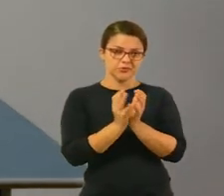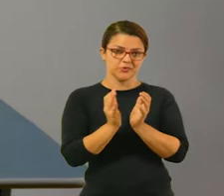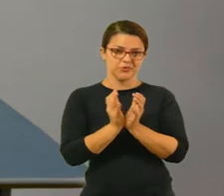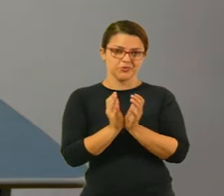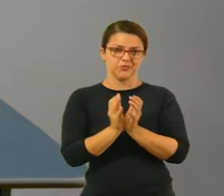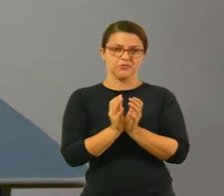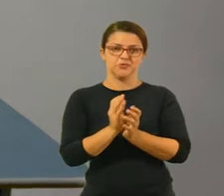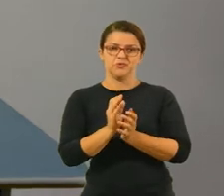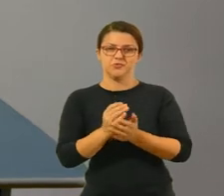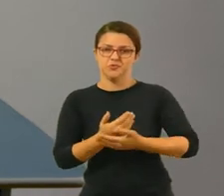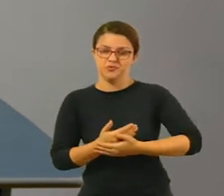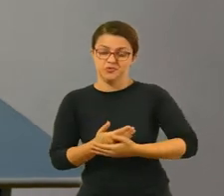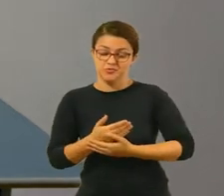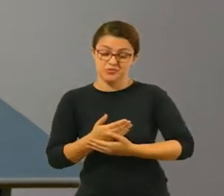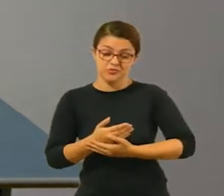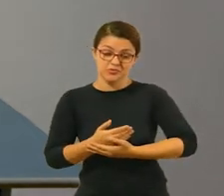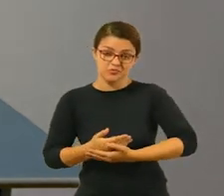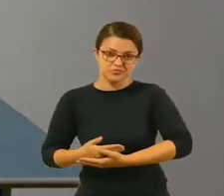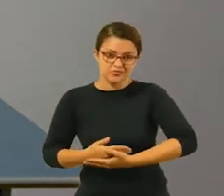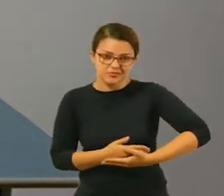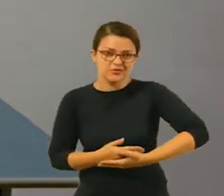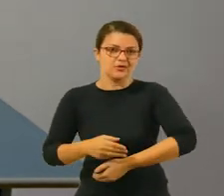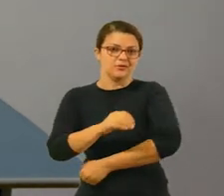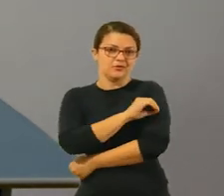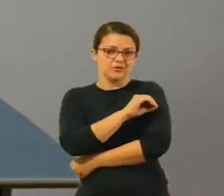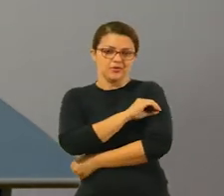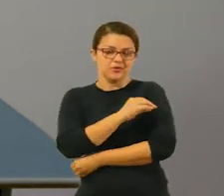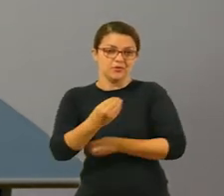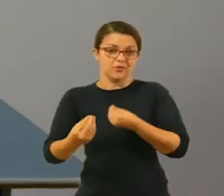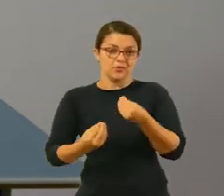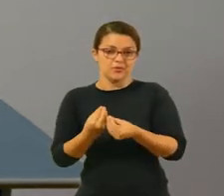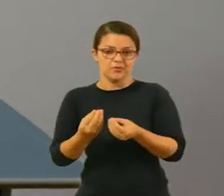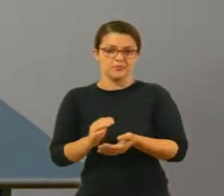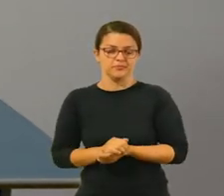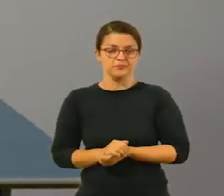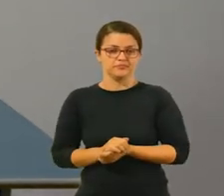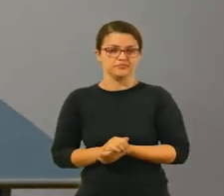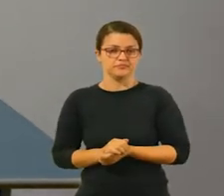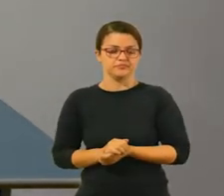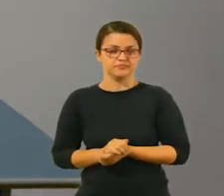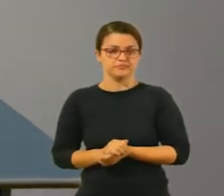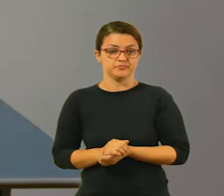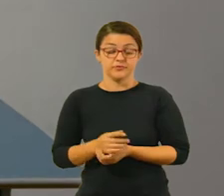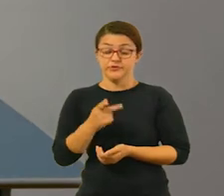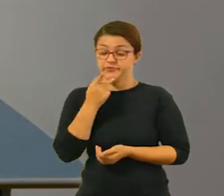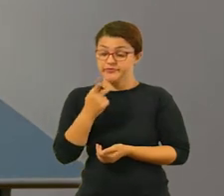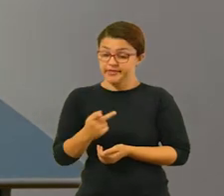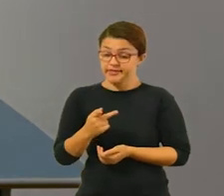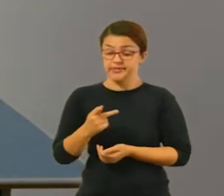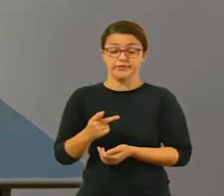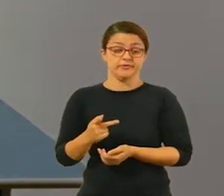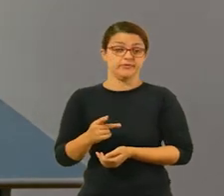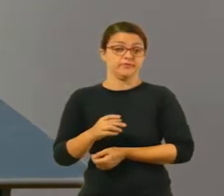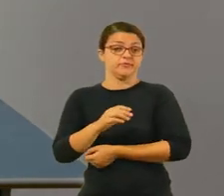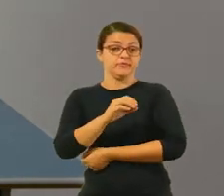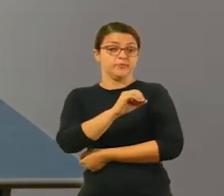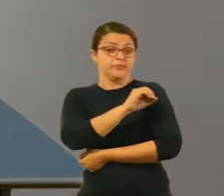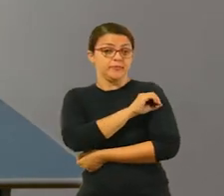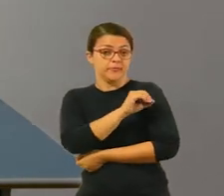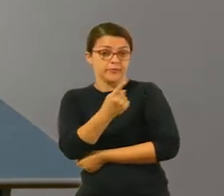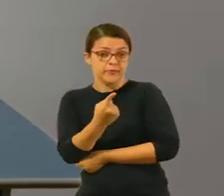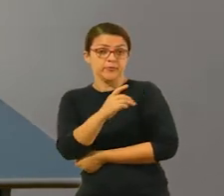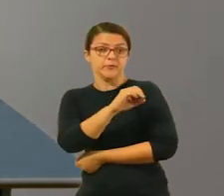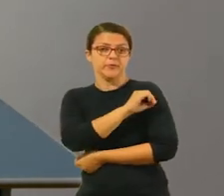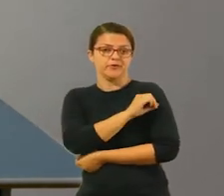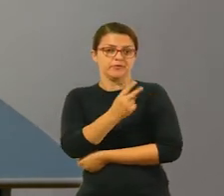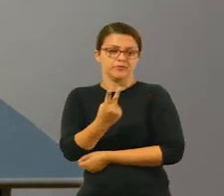educação infantil e o ensino fundamental. Então, para a educação infantil, aqui nesse momento, nós estamos falando sobre o pré-1 e o